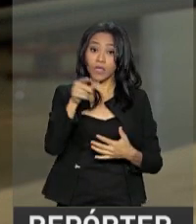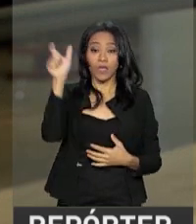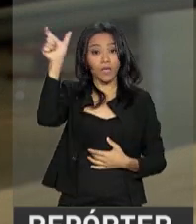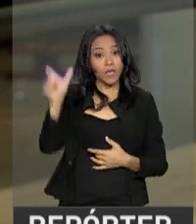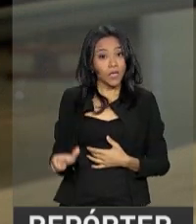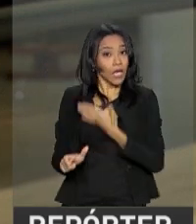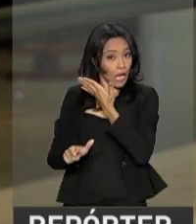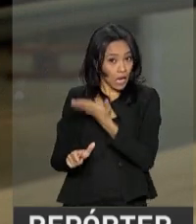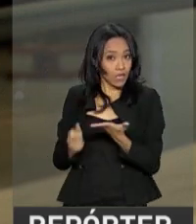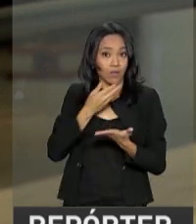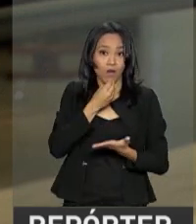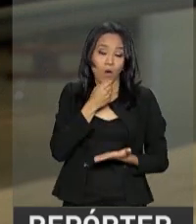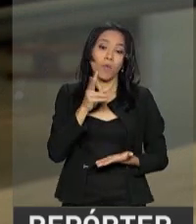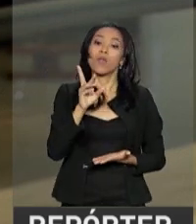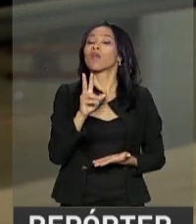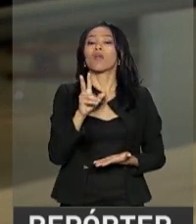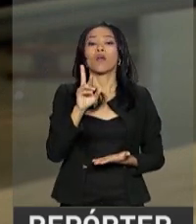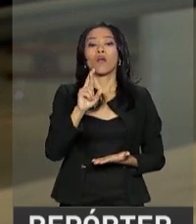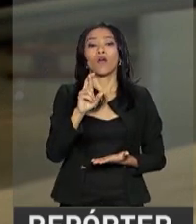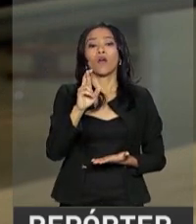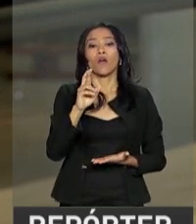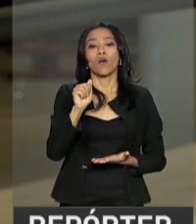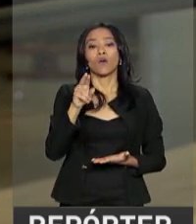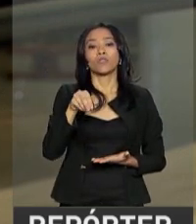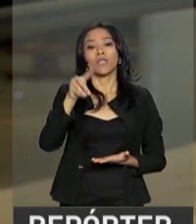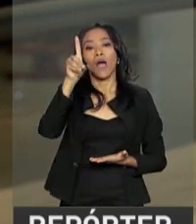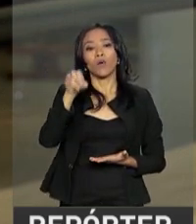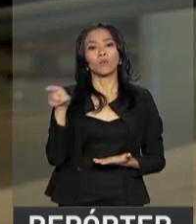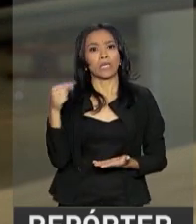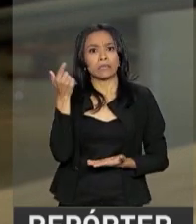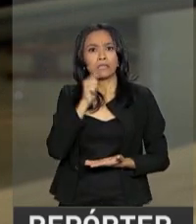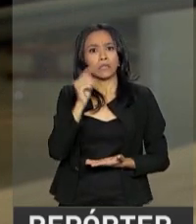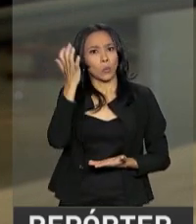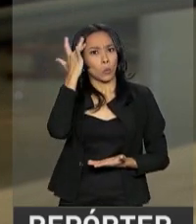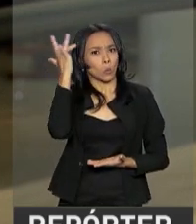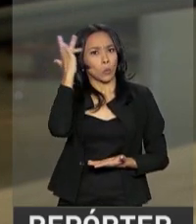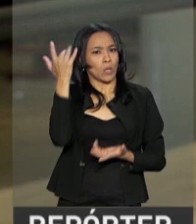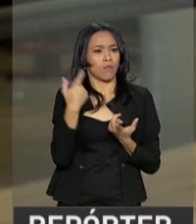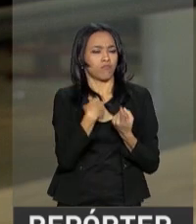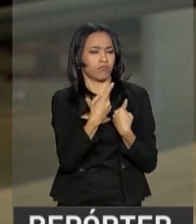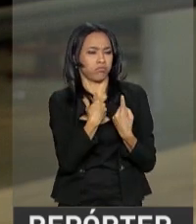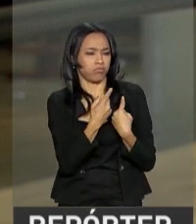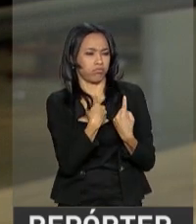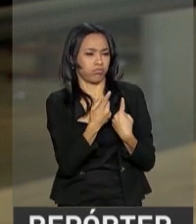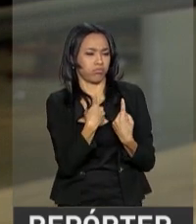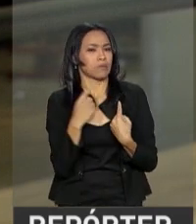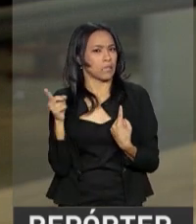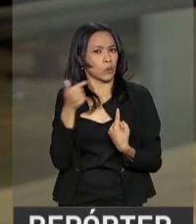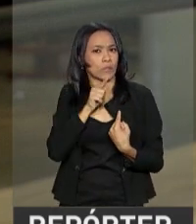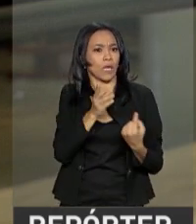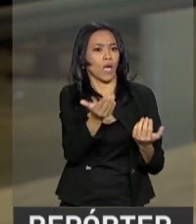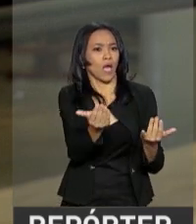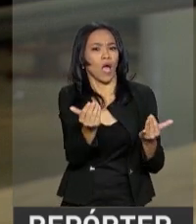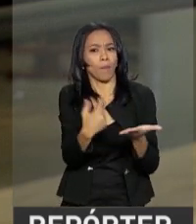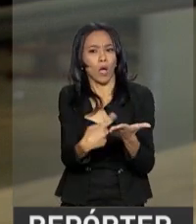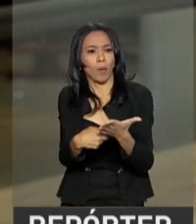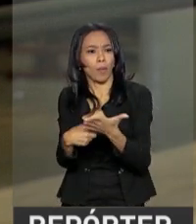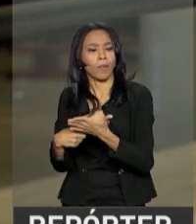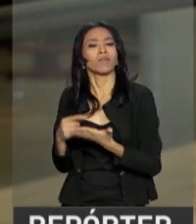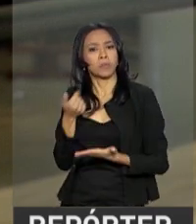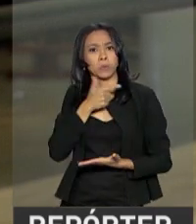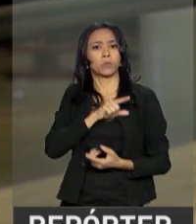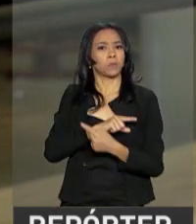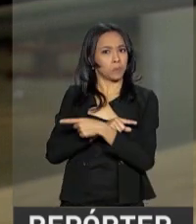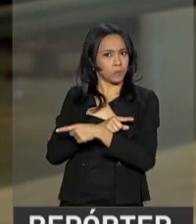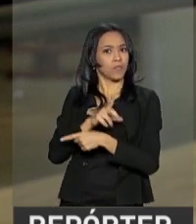tem como qualidades a capacidade de diálogo e de agregação e reforçou que o ministro vai ter